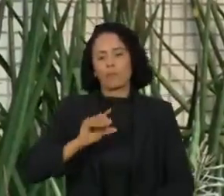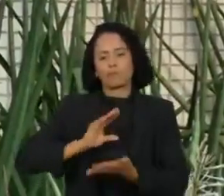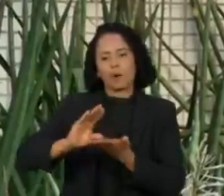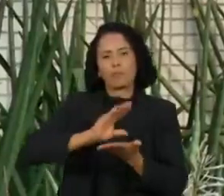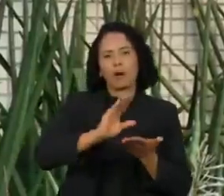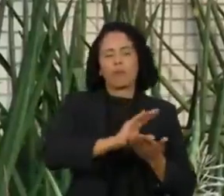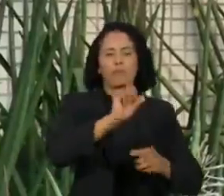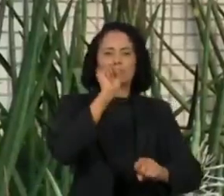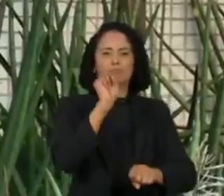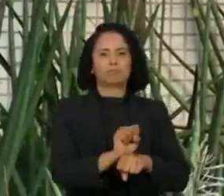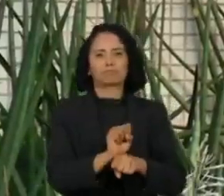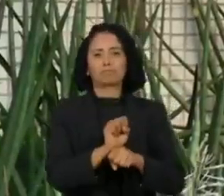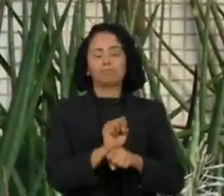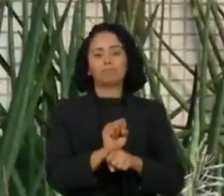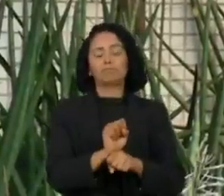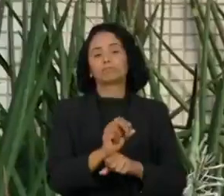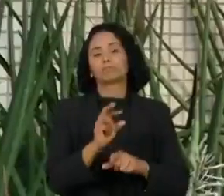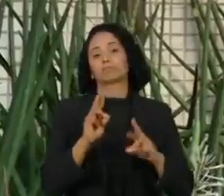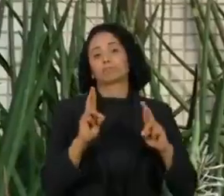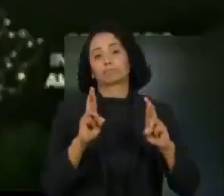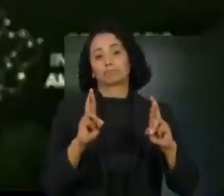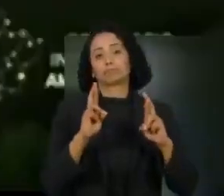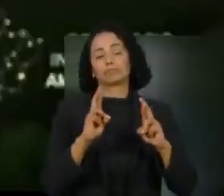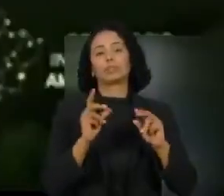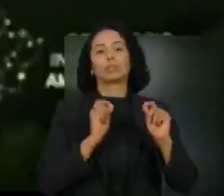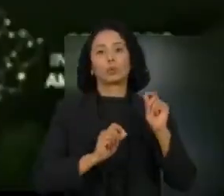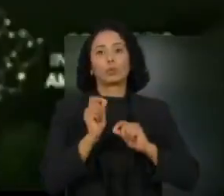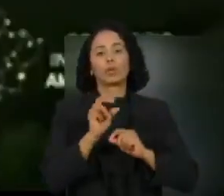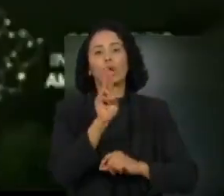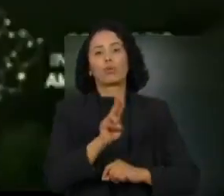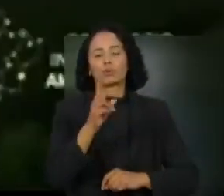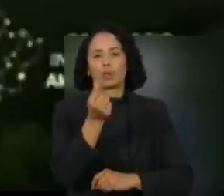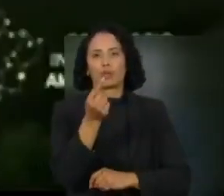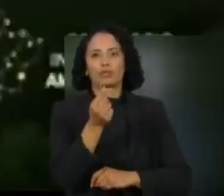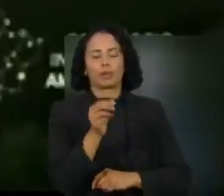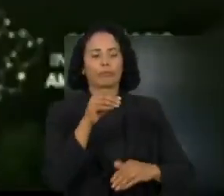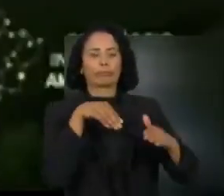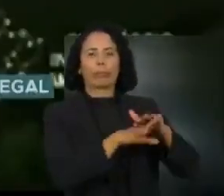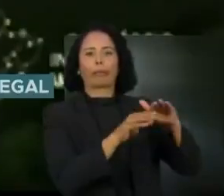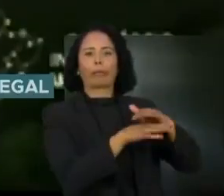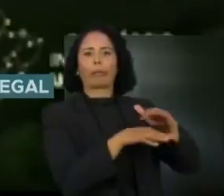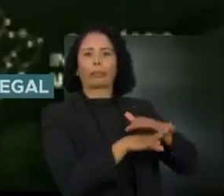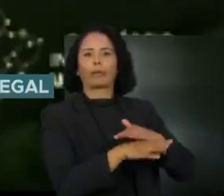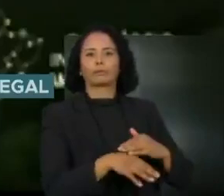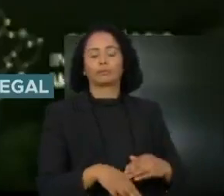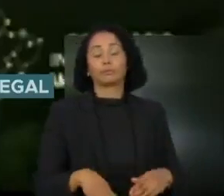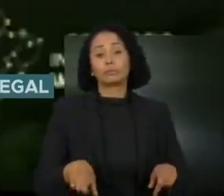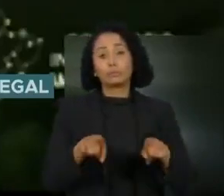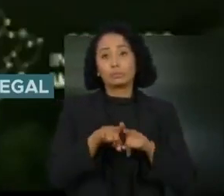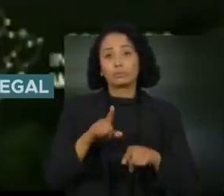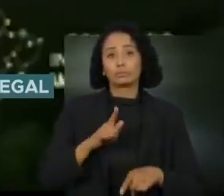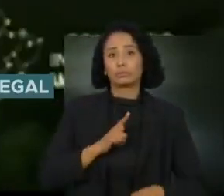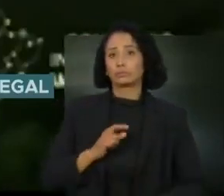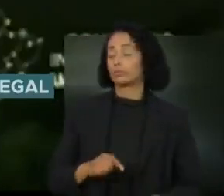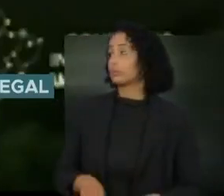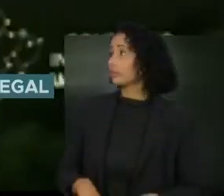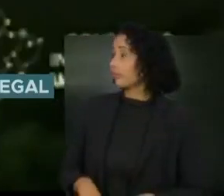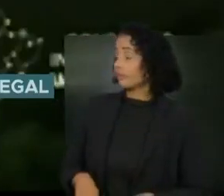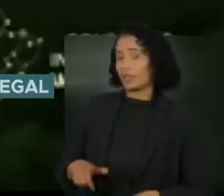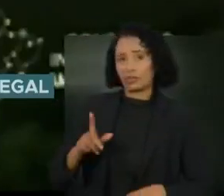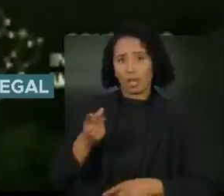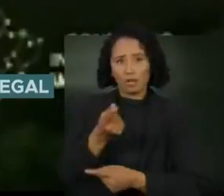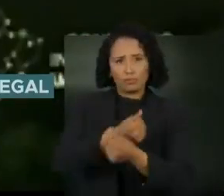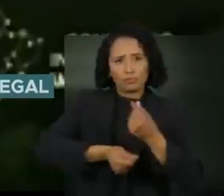desde 2019 numa conta bancária. Com a paralisação do Fundo Amazônia, se gera uma situação de